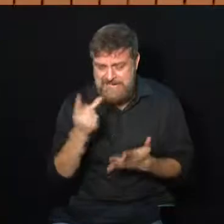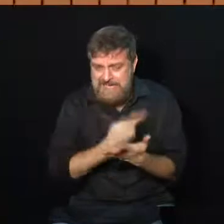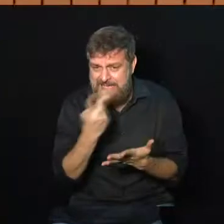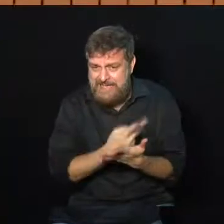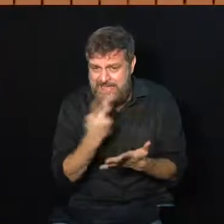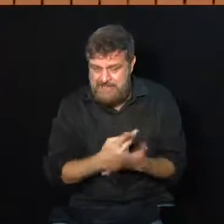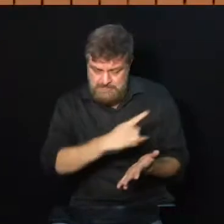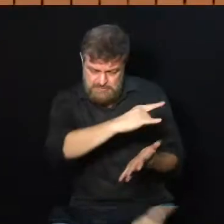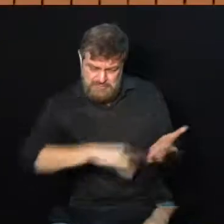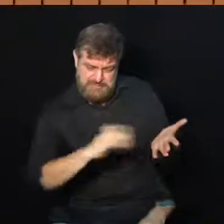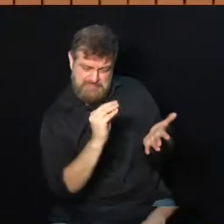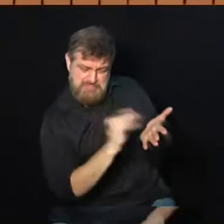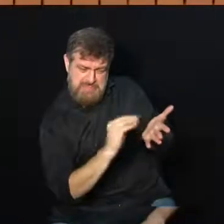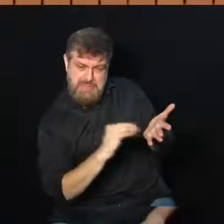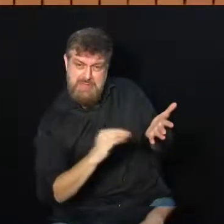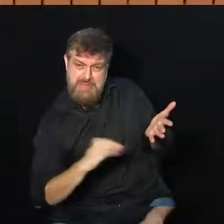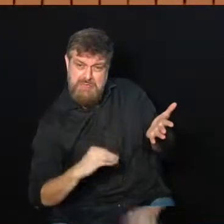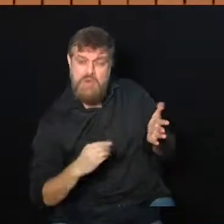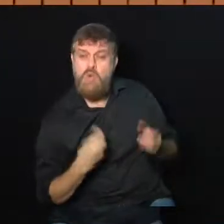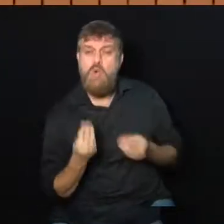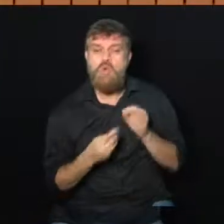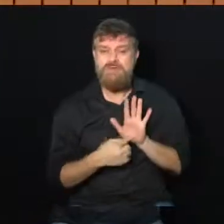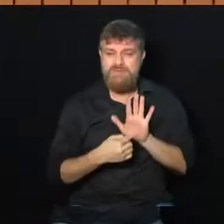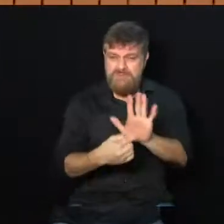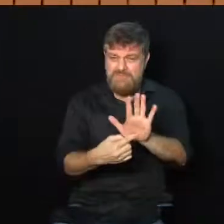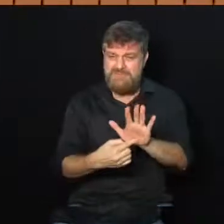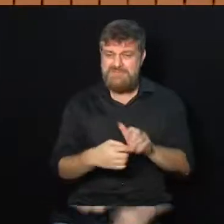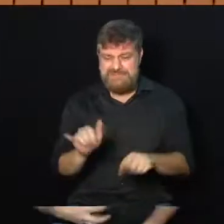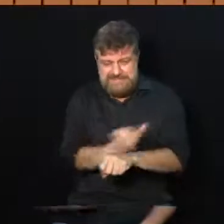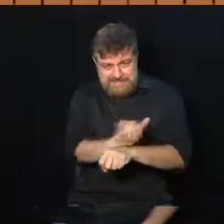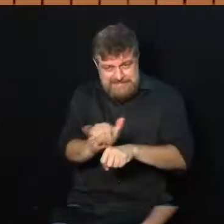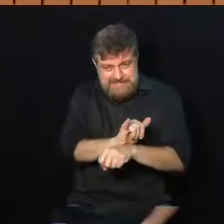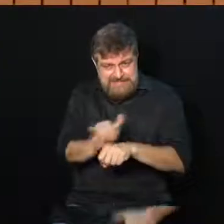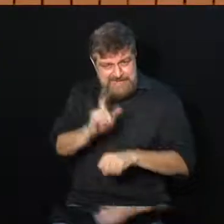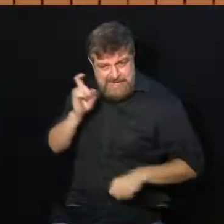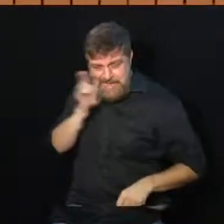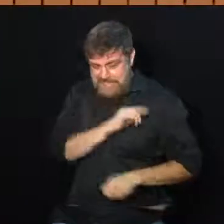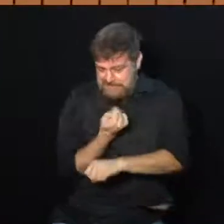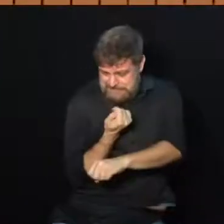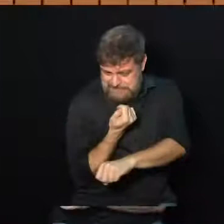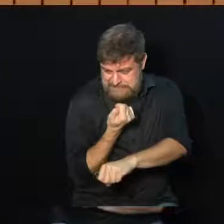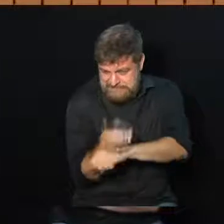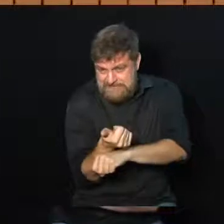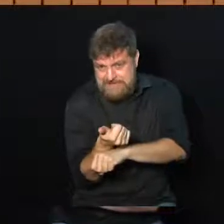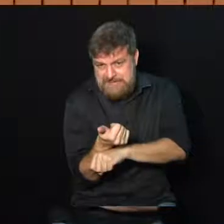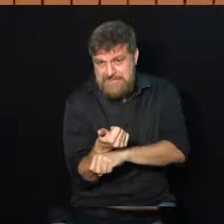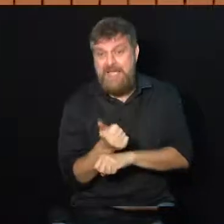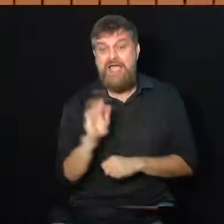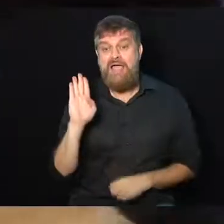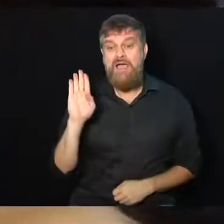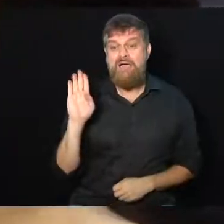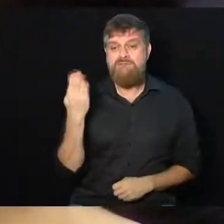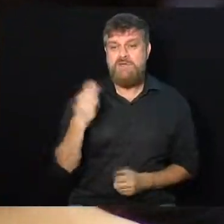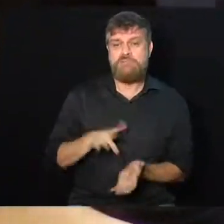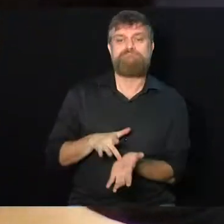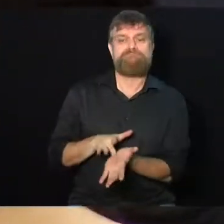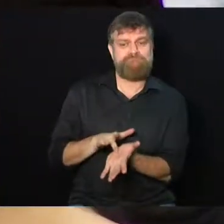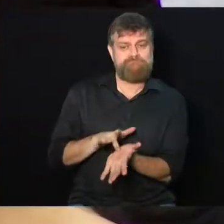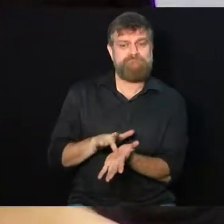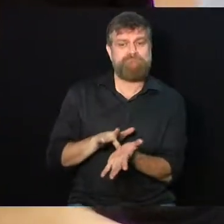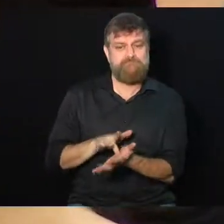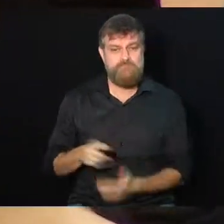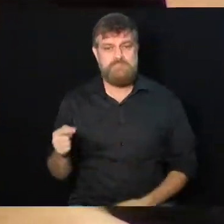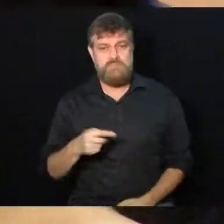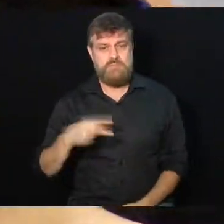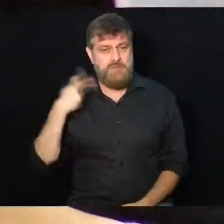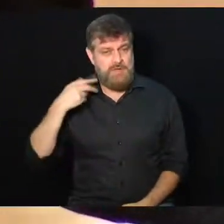como esses dados têm sido apresentados de uma forma equivocada, de uma forma falsificada. A vereadora